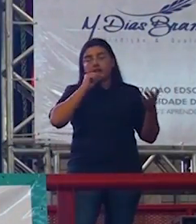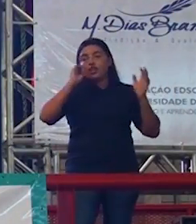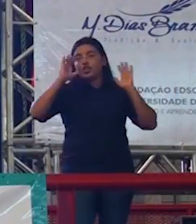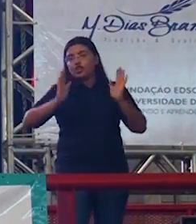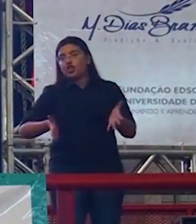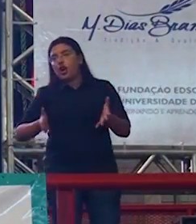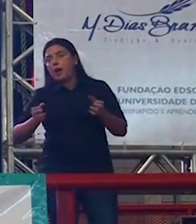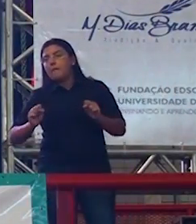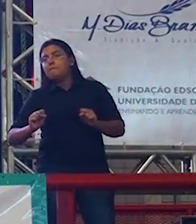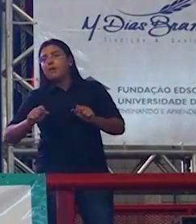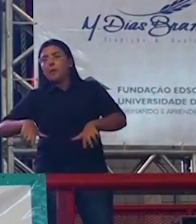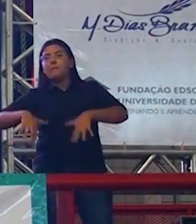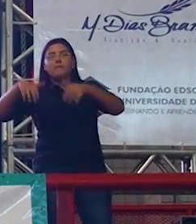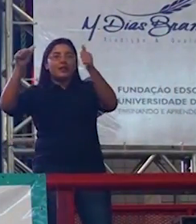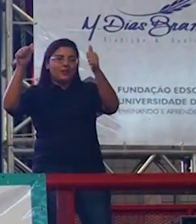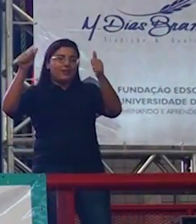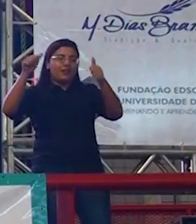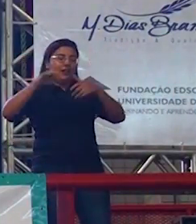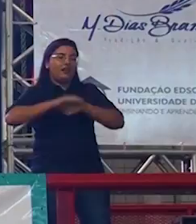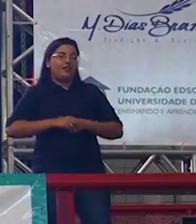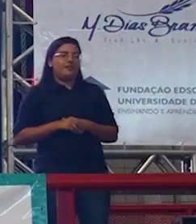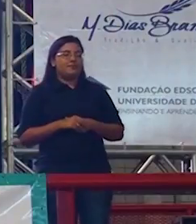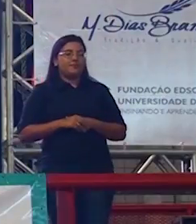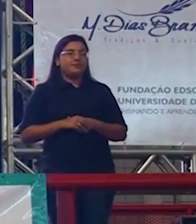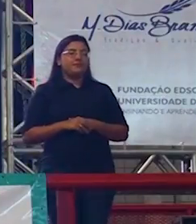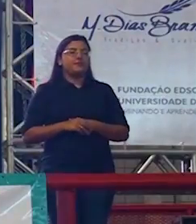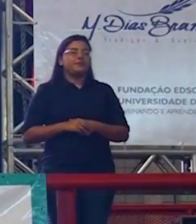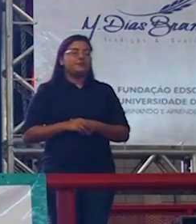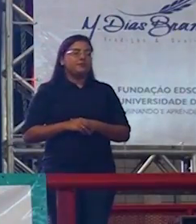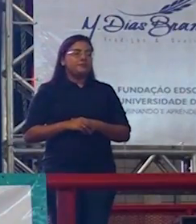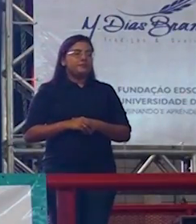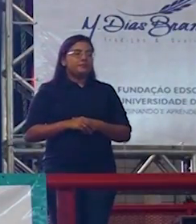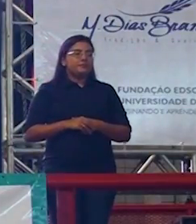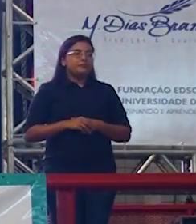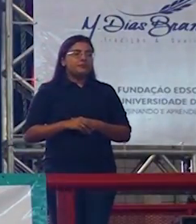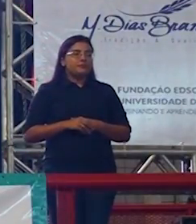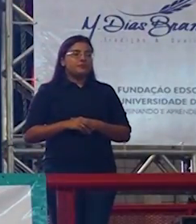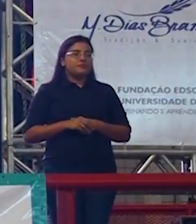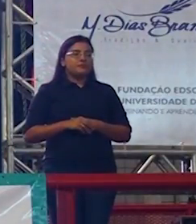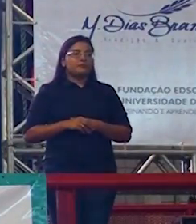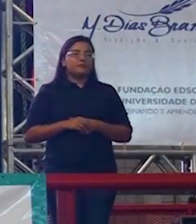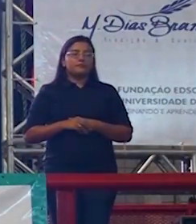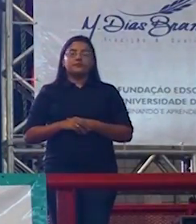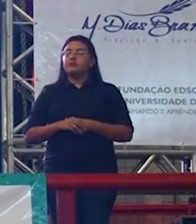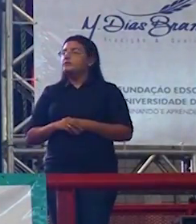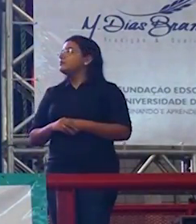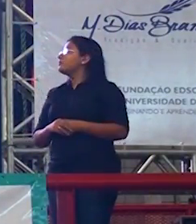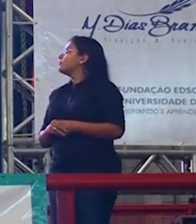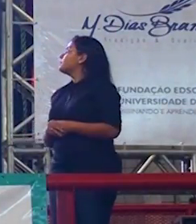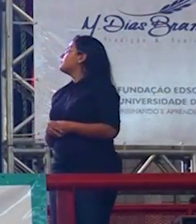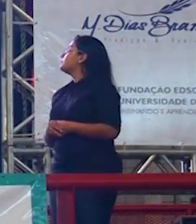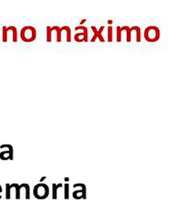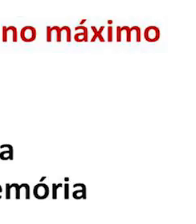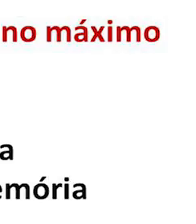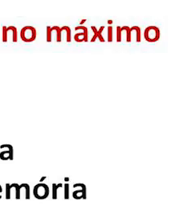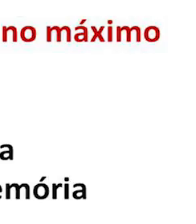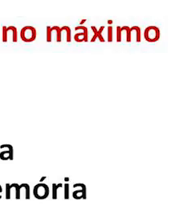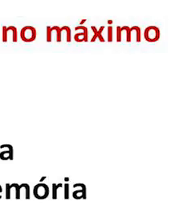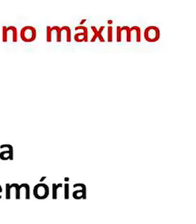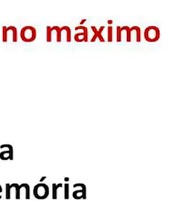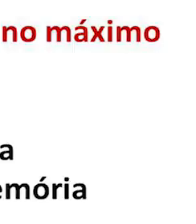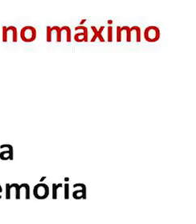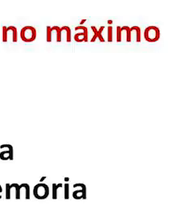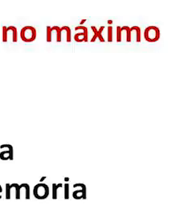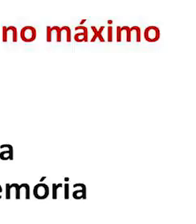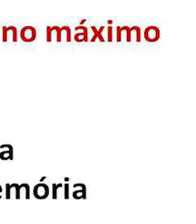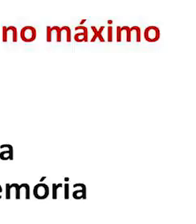pode melhorar o seu horário de estudos, com base nisso que a gente vai conversar agora. Então vá acompanhando. Primeiro, ó, você vai